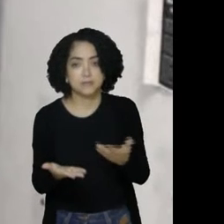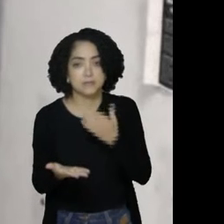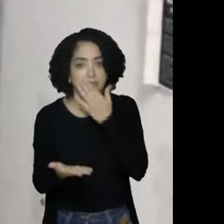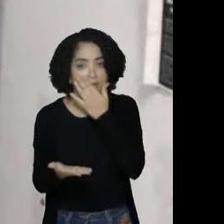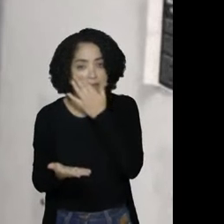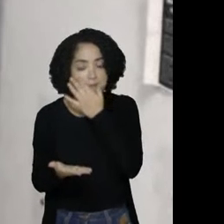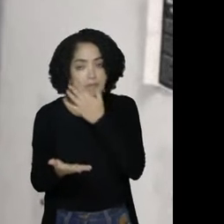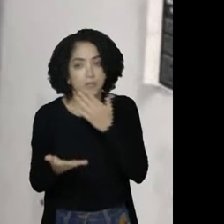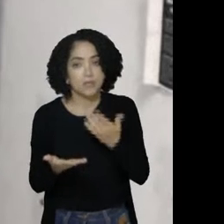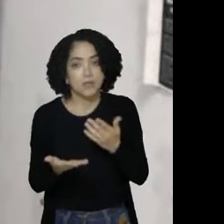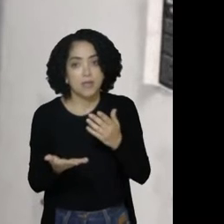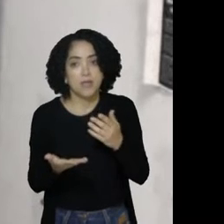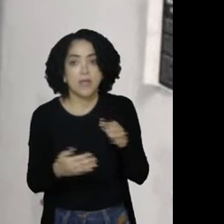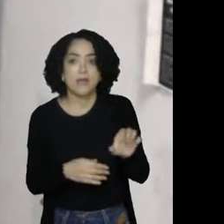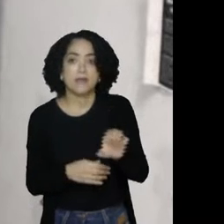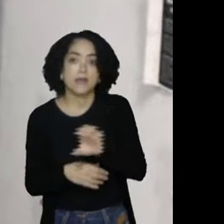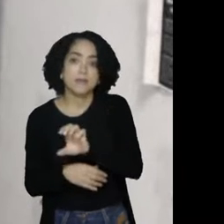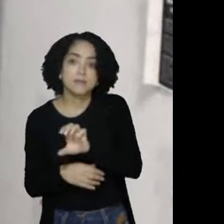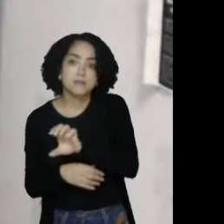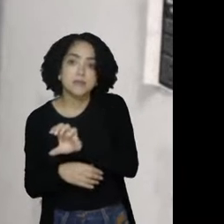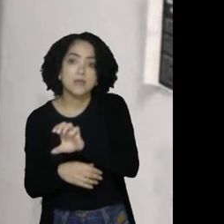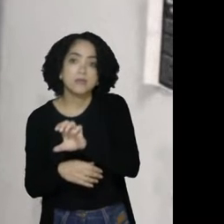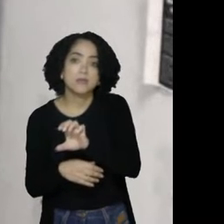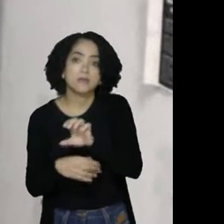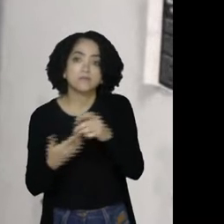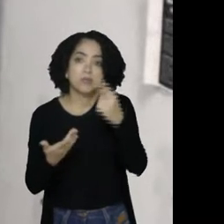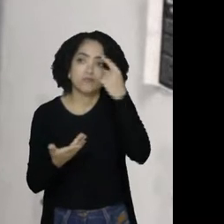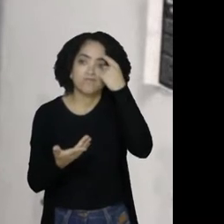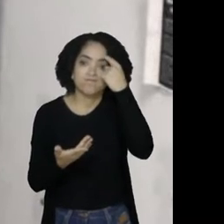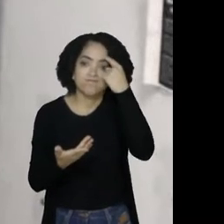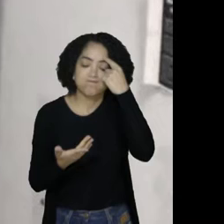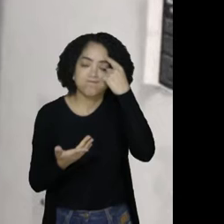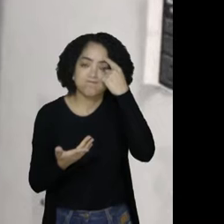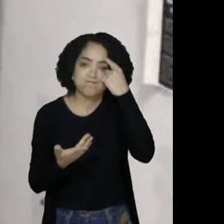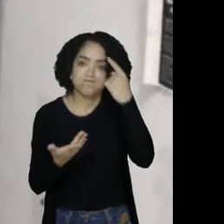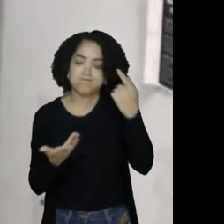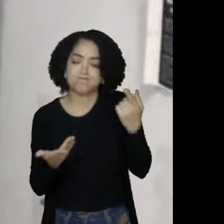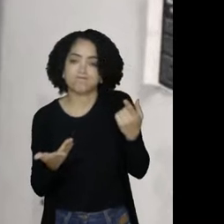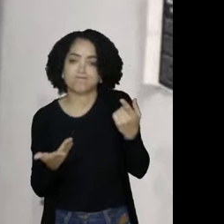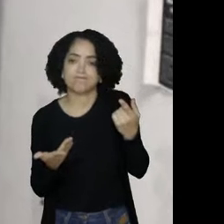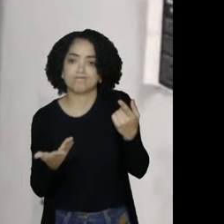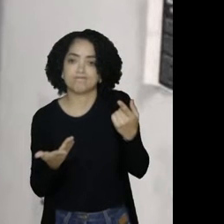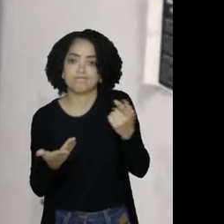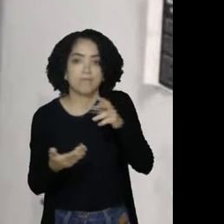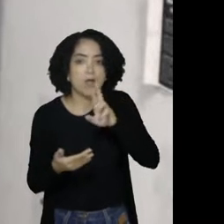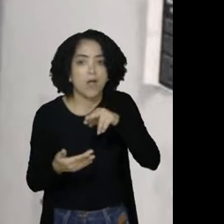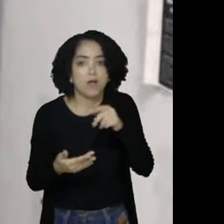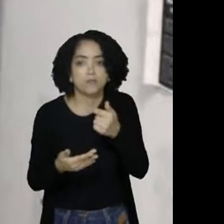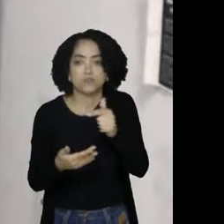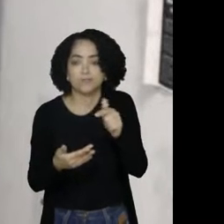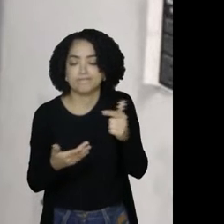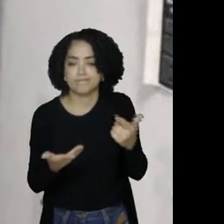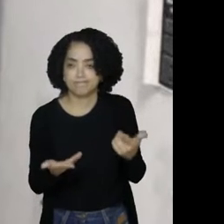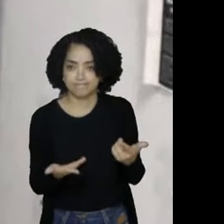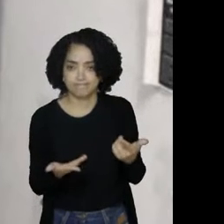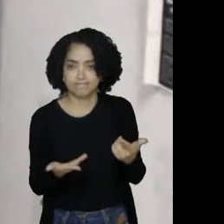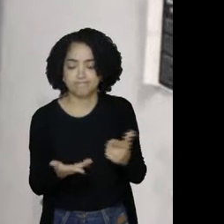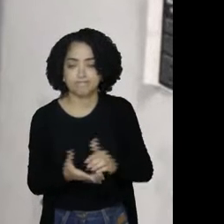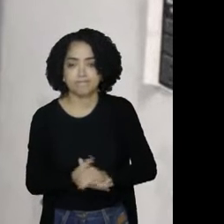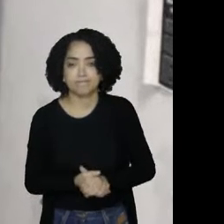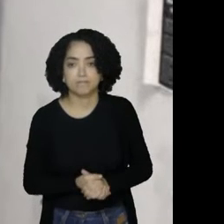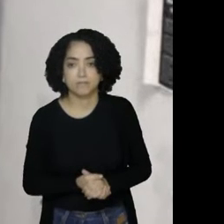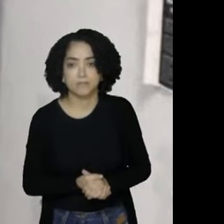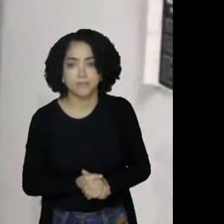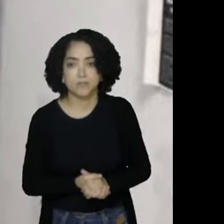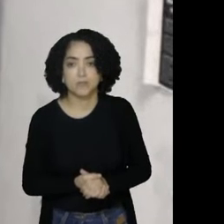A lógica da esquerda é não ter lógica. A lógica da esquerda é não ter lógica.